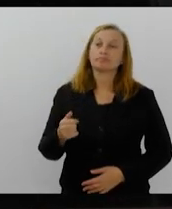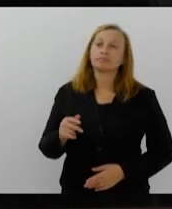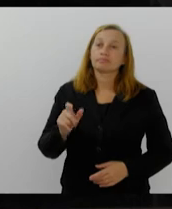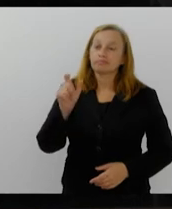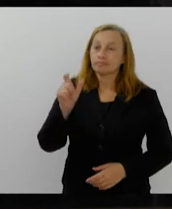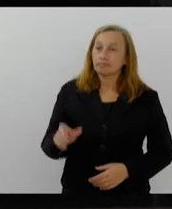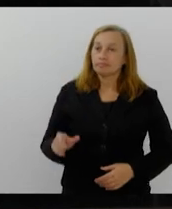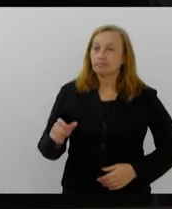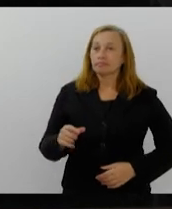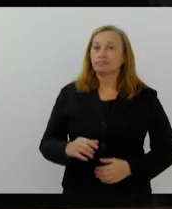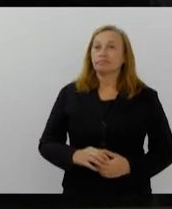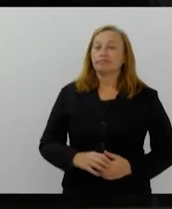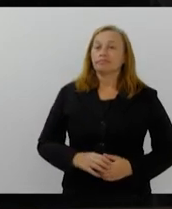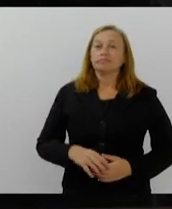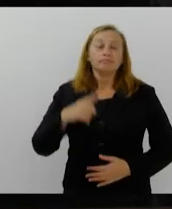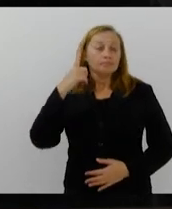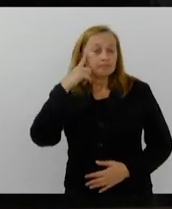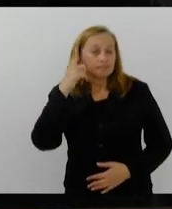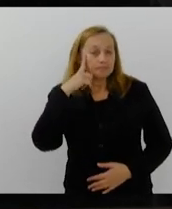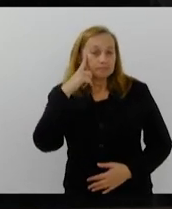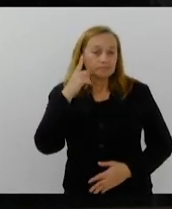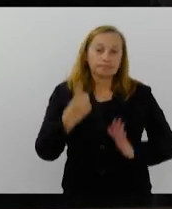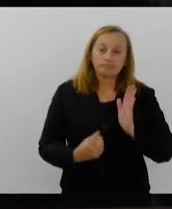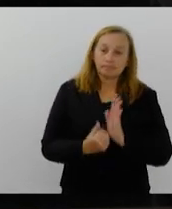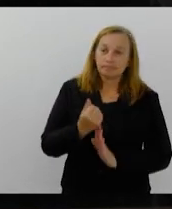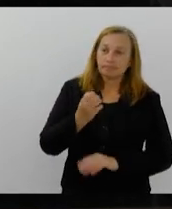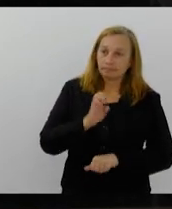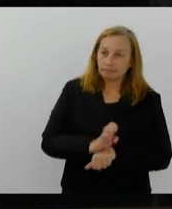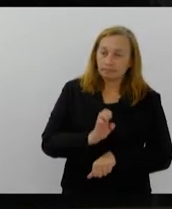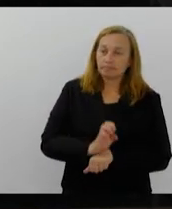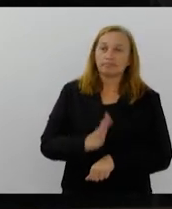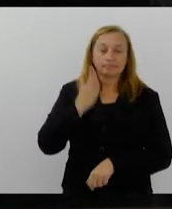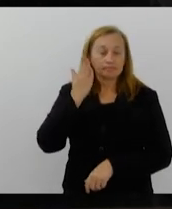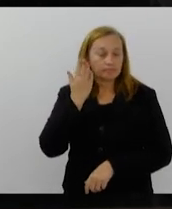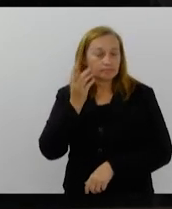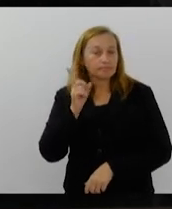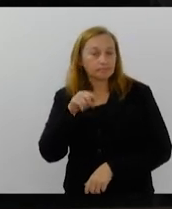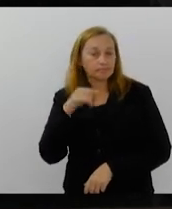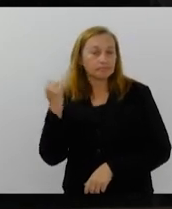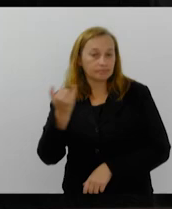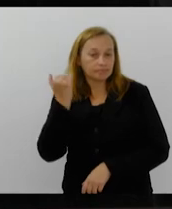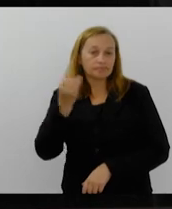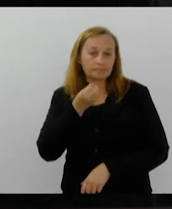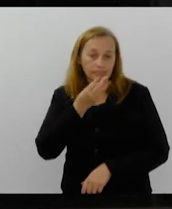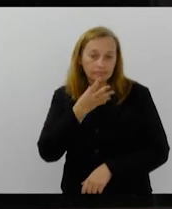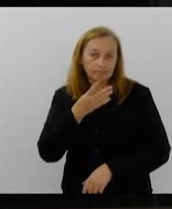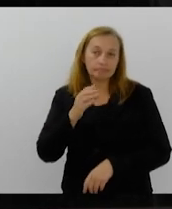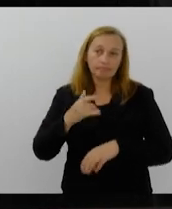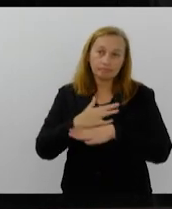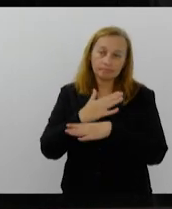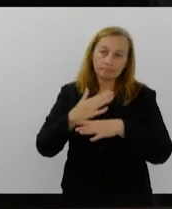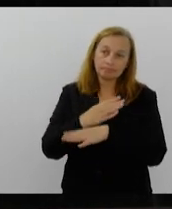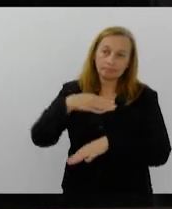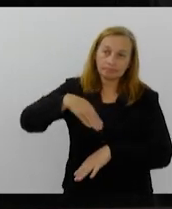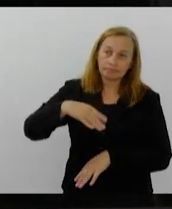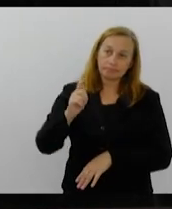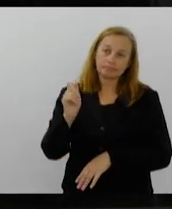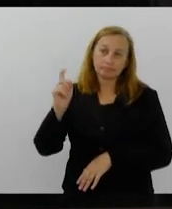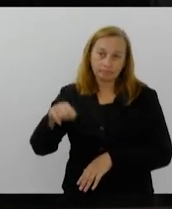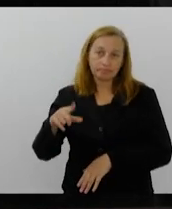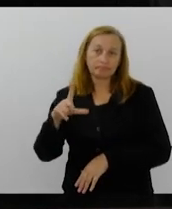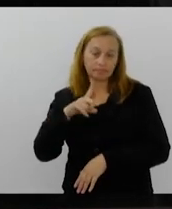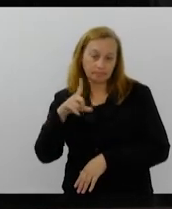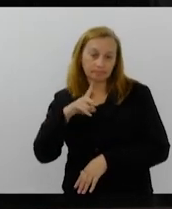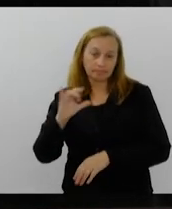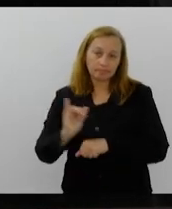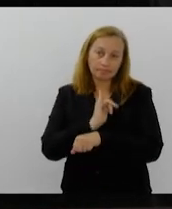se prestando a refletir sobre o orçamento do Estado, e isso é importantíssimo, e que bom que na cidade de Magé já há essa